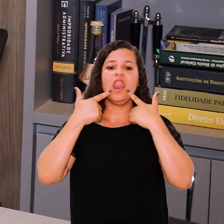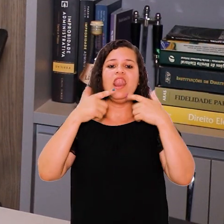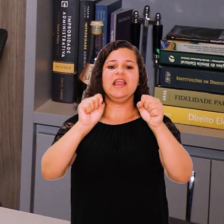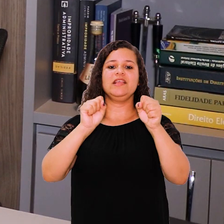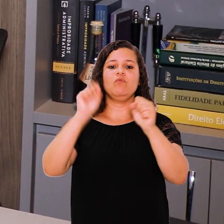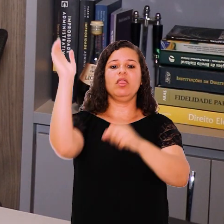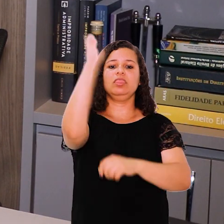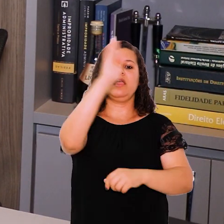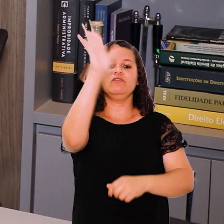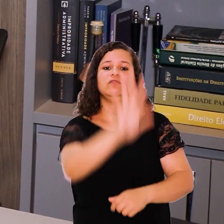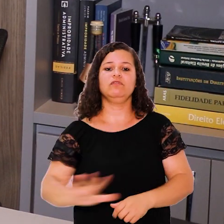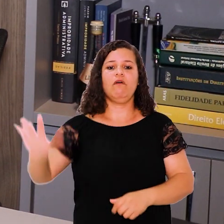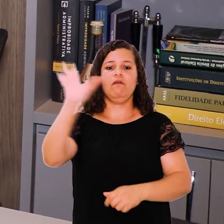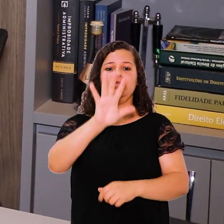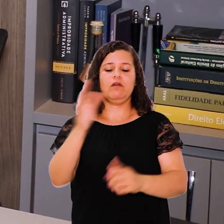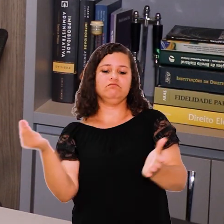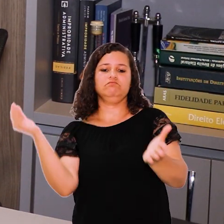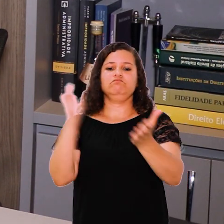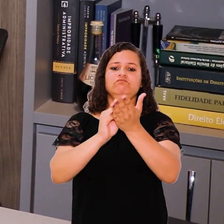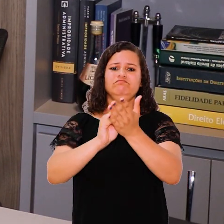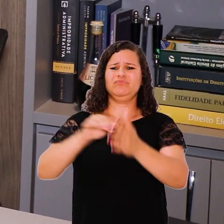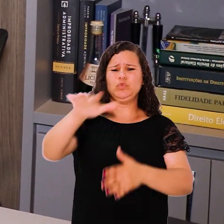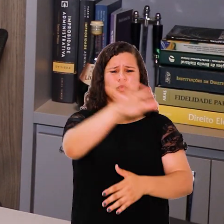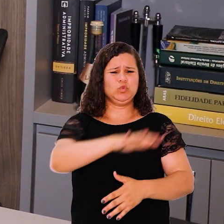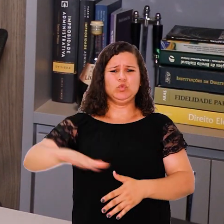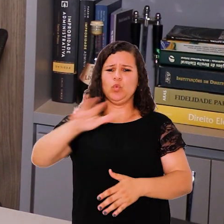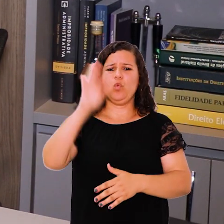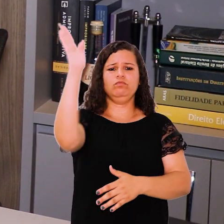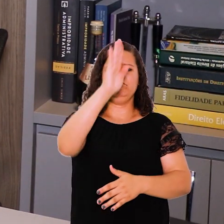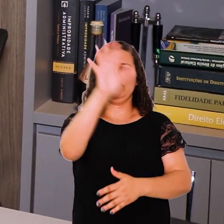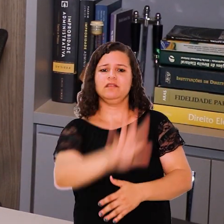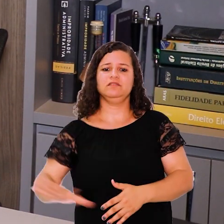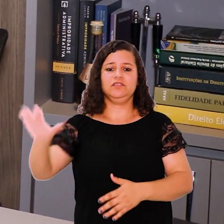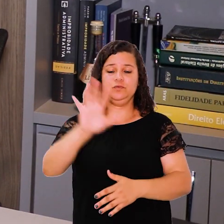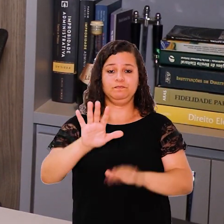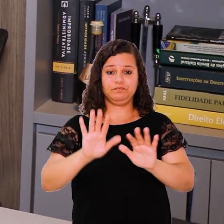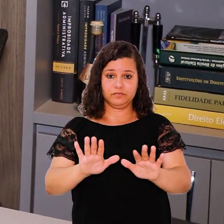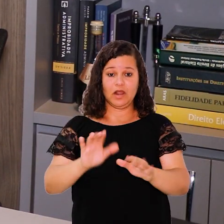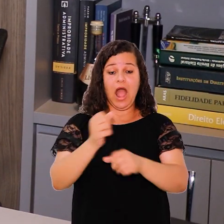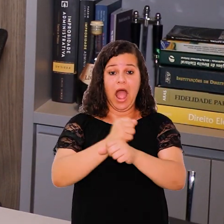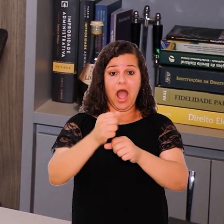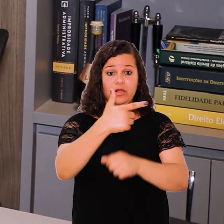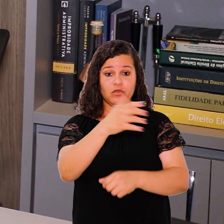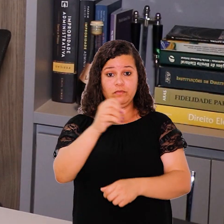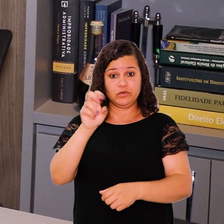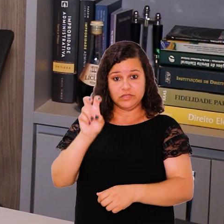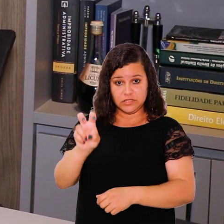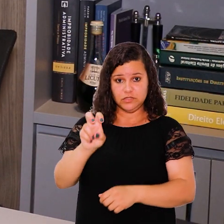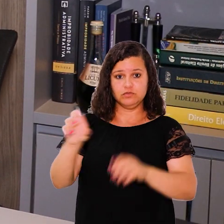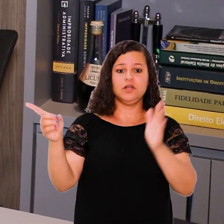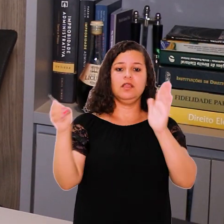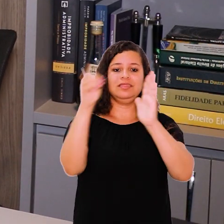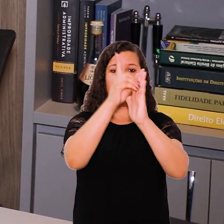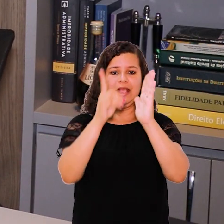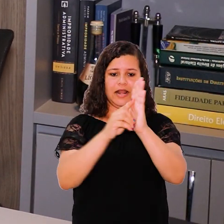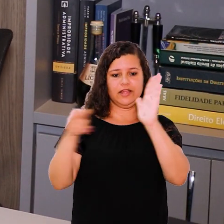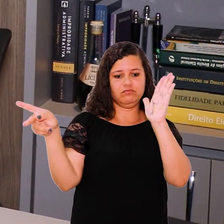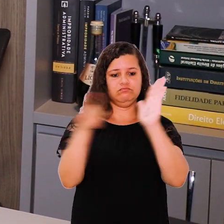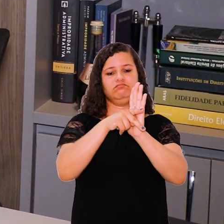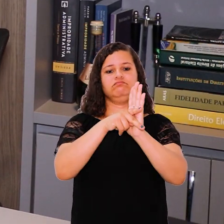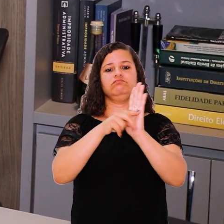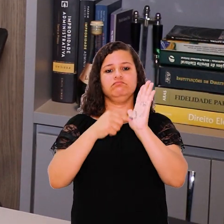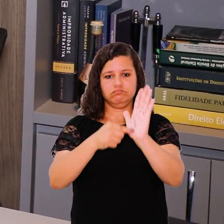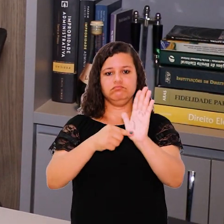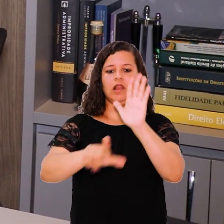como língua nacional aplicada em todo o território brasileiro. No ano de 2005, houve um decreto